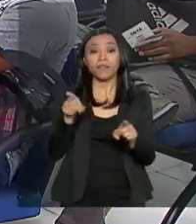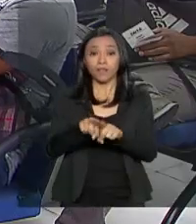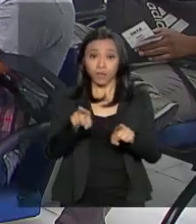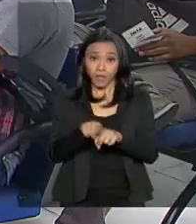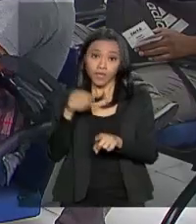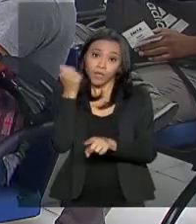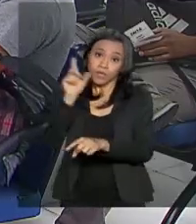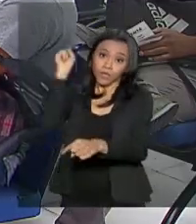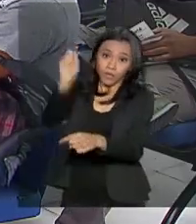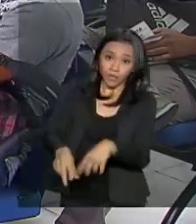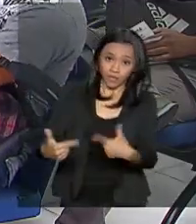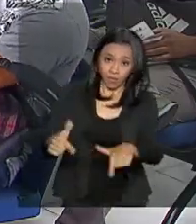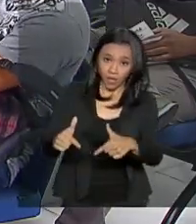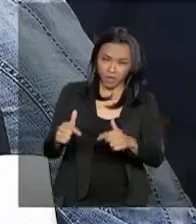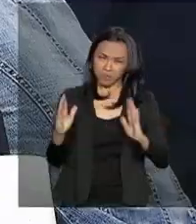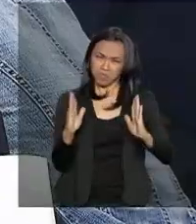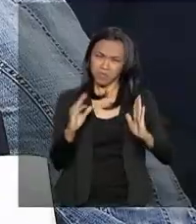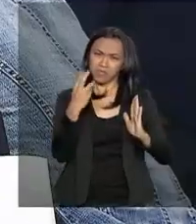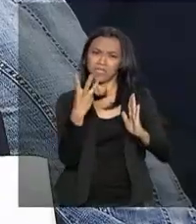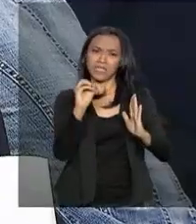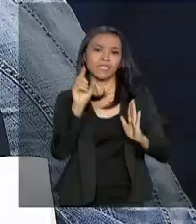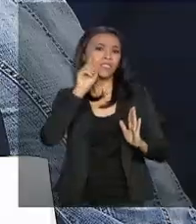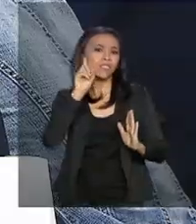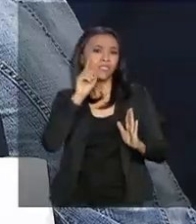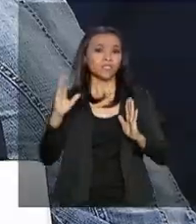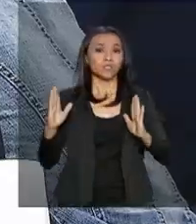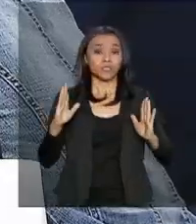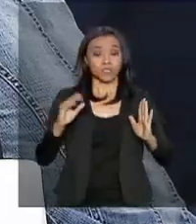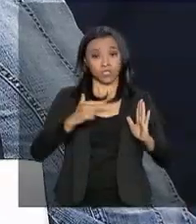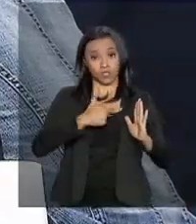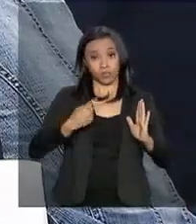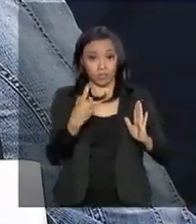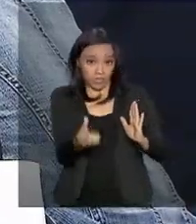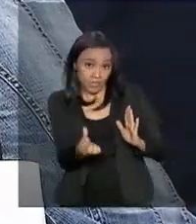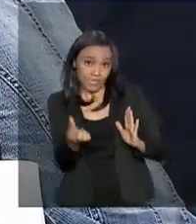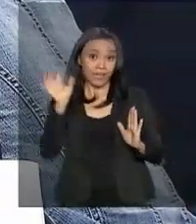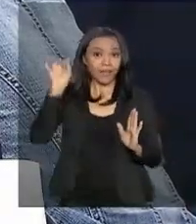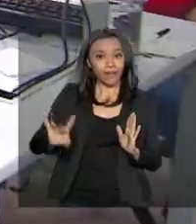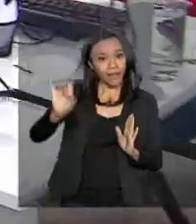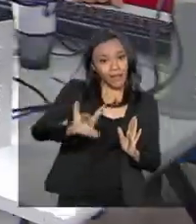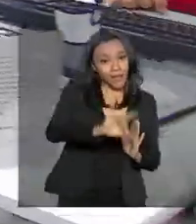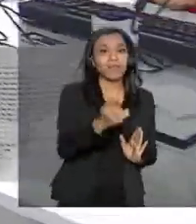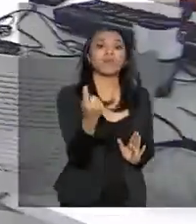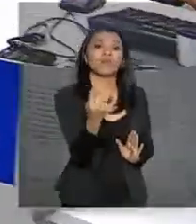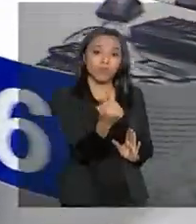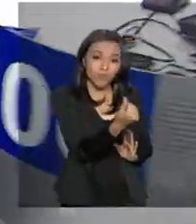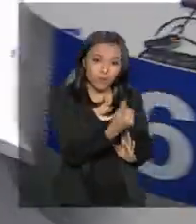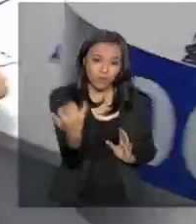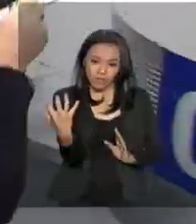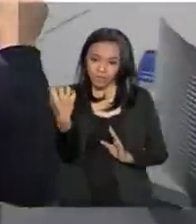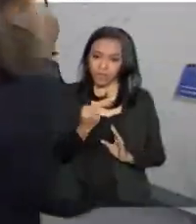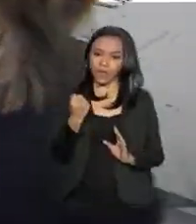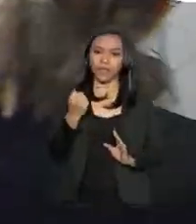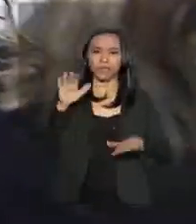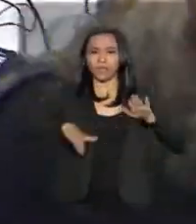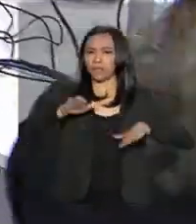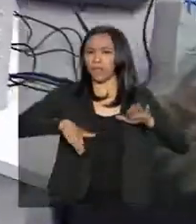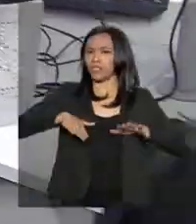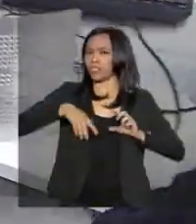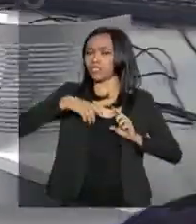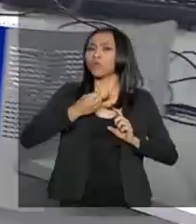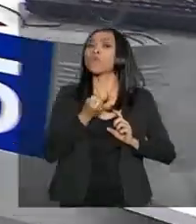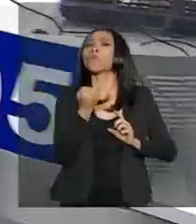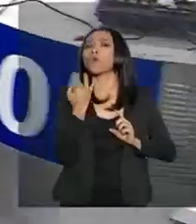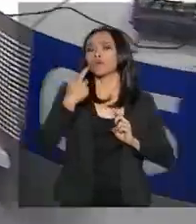durante pelo menos 30 dias em 2016 o valor que cada trabalhador tem para sacar depende de quanto tempo ele trabalhou